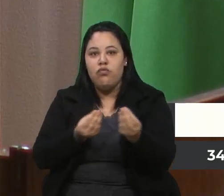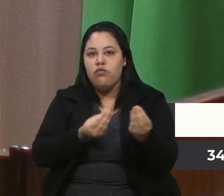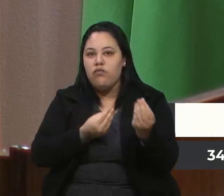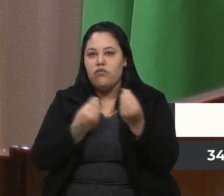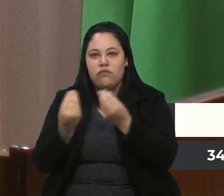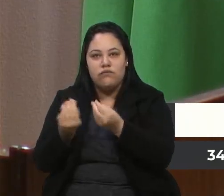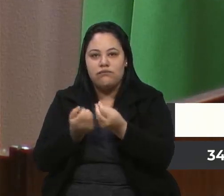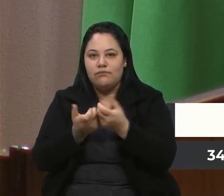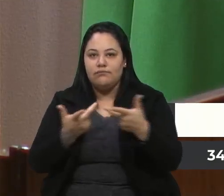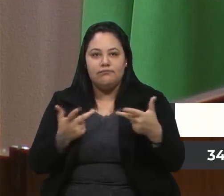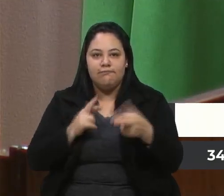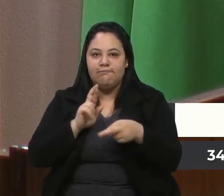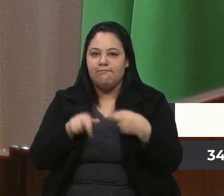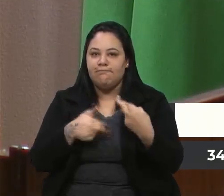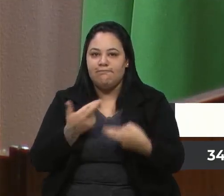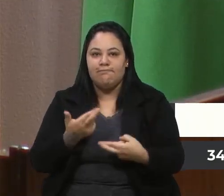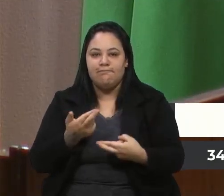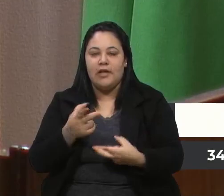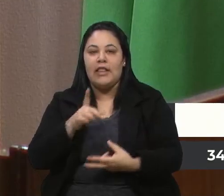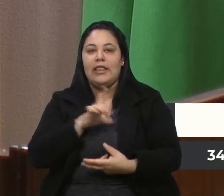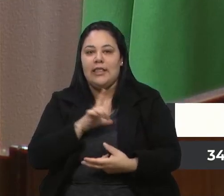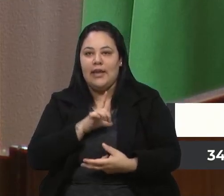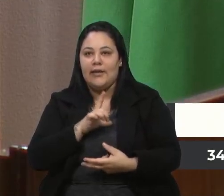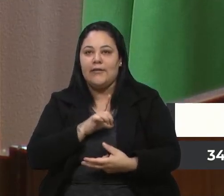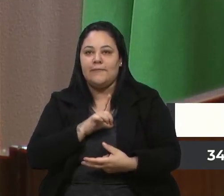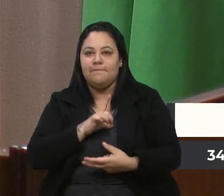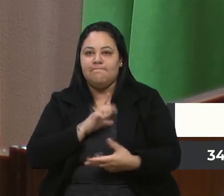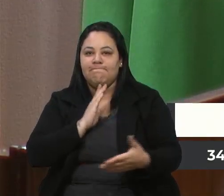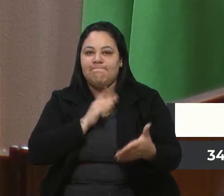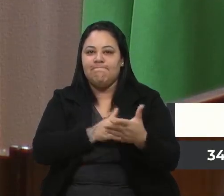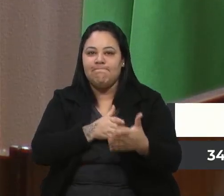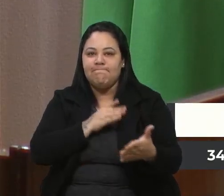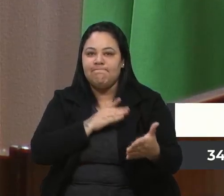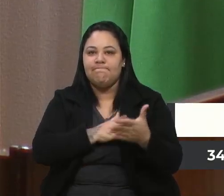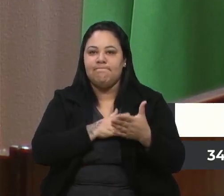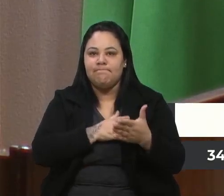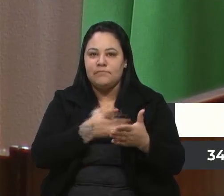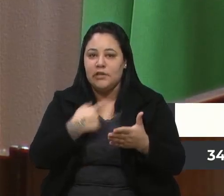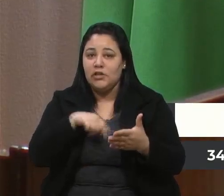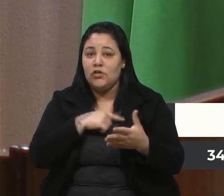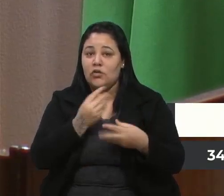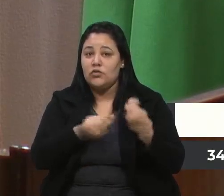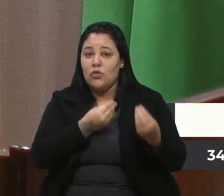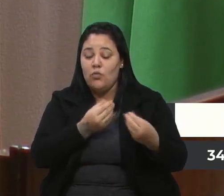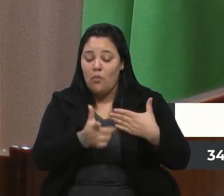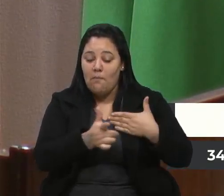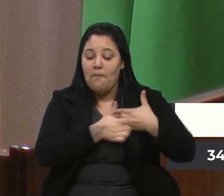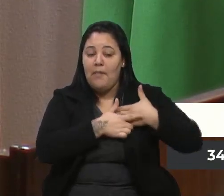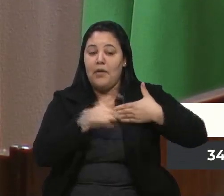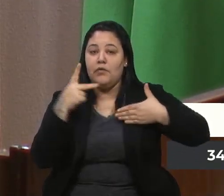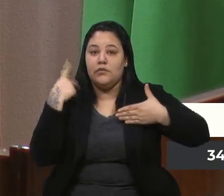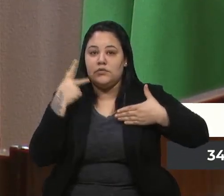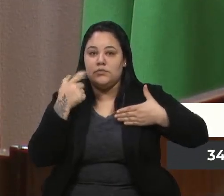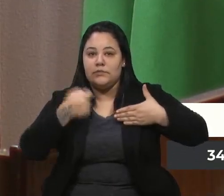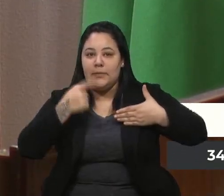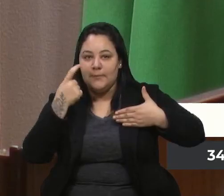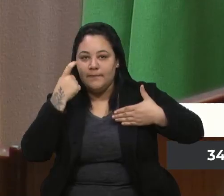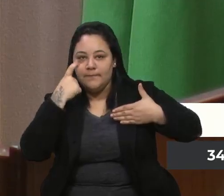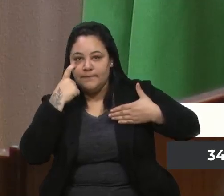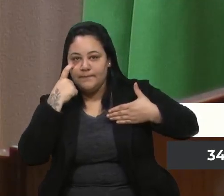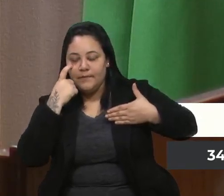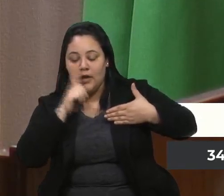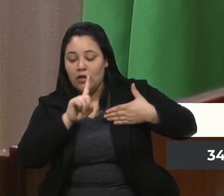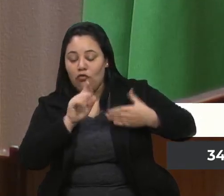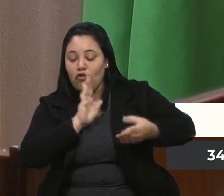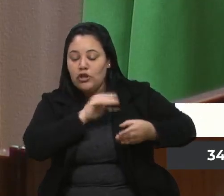muitas situações há excessos e que a gente precisa, como legisladores, estar de olho nessa questão. Então, não estamos aqui votando quem é